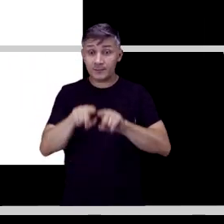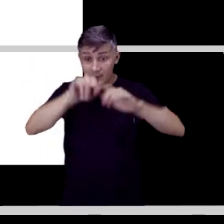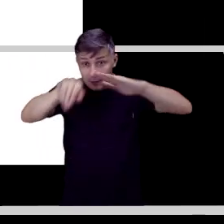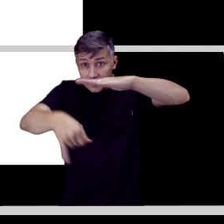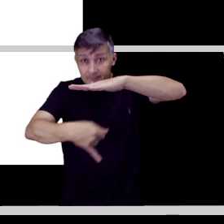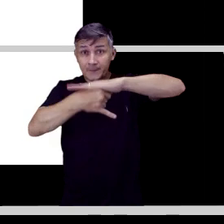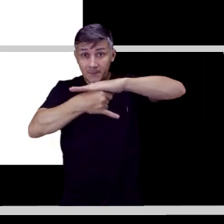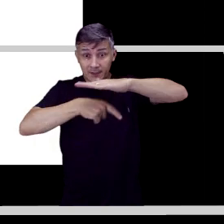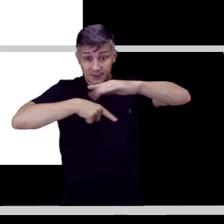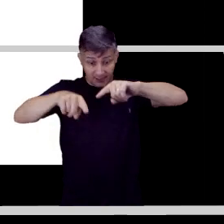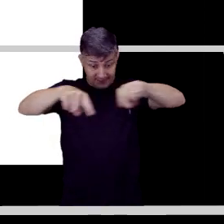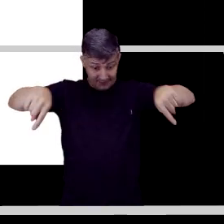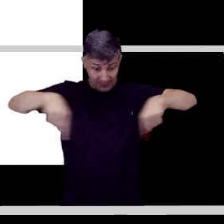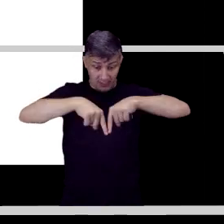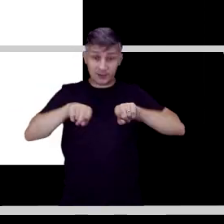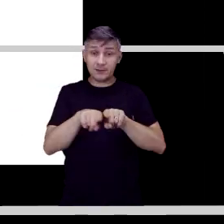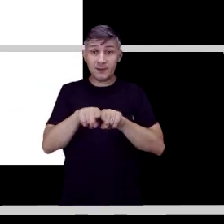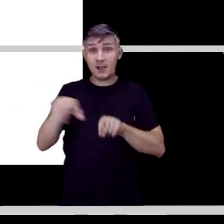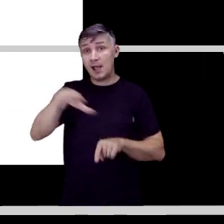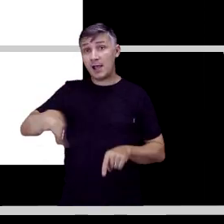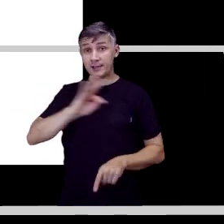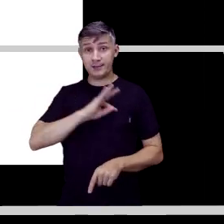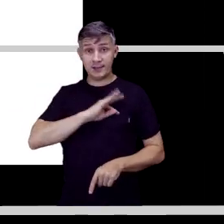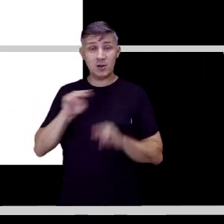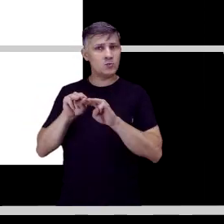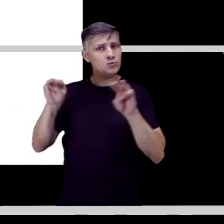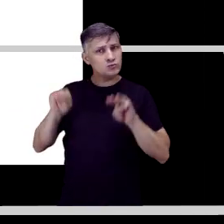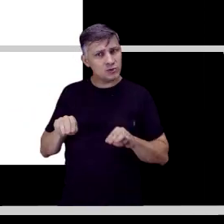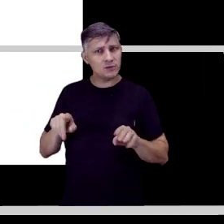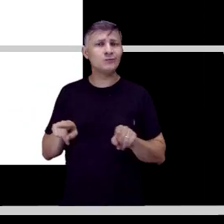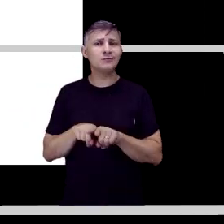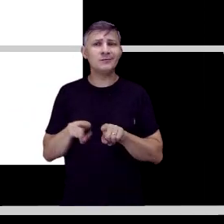grande galeria e as partes técnicas, né, do museu,